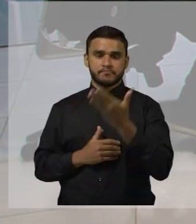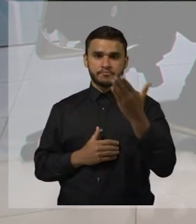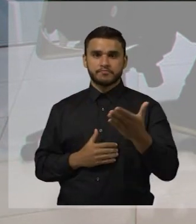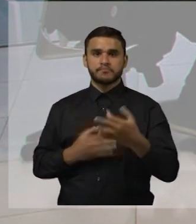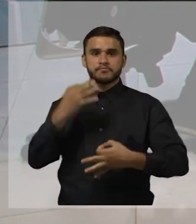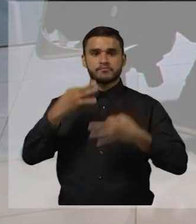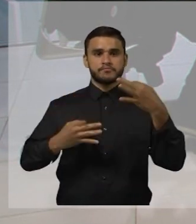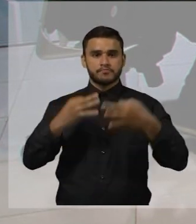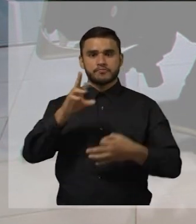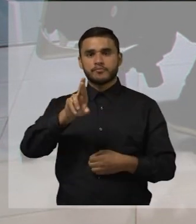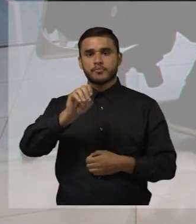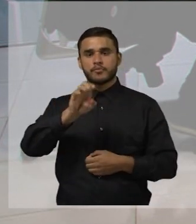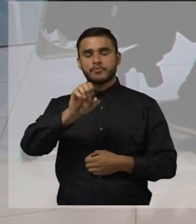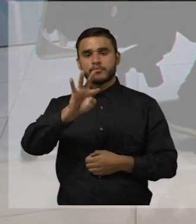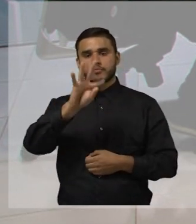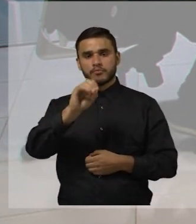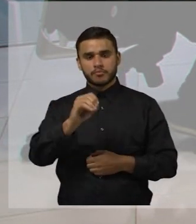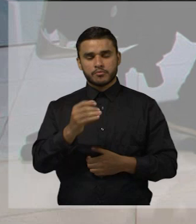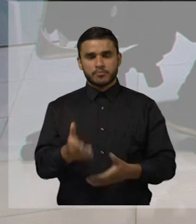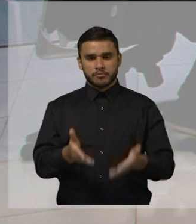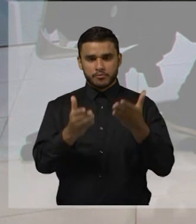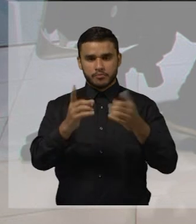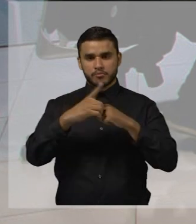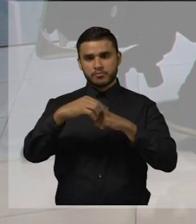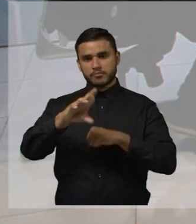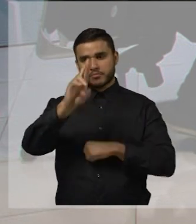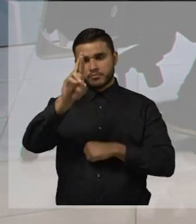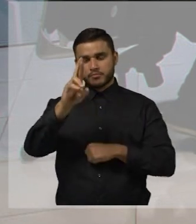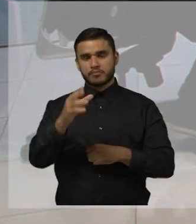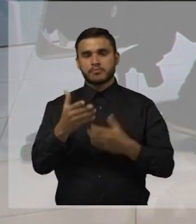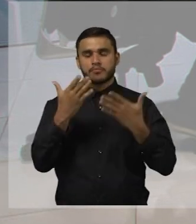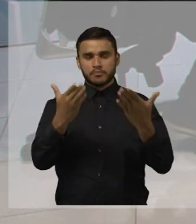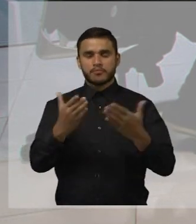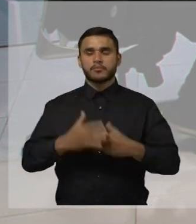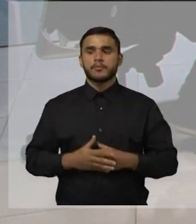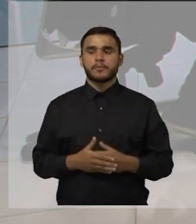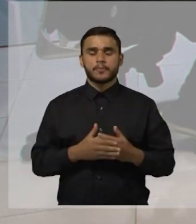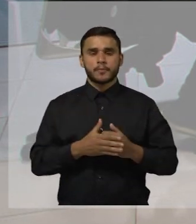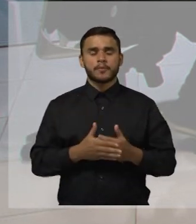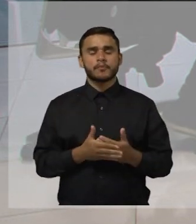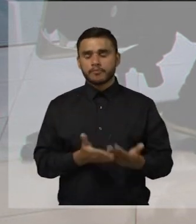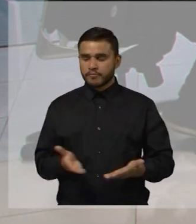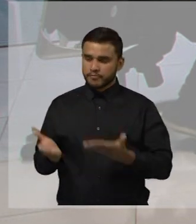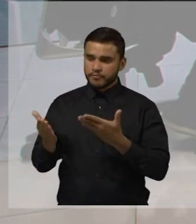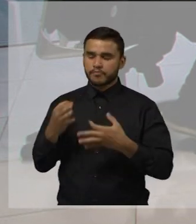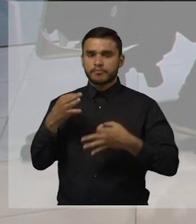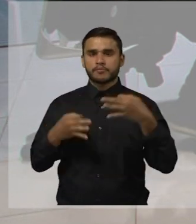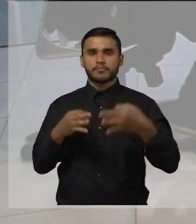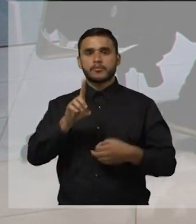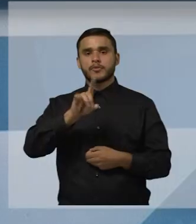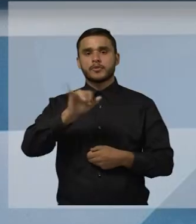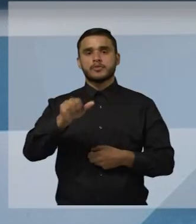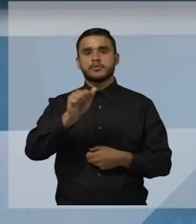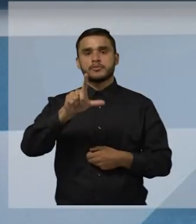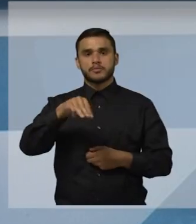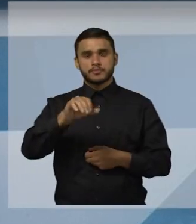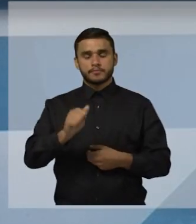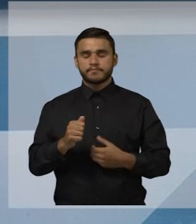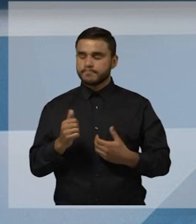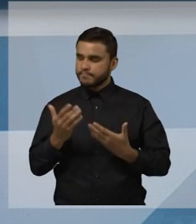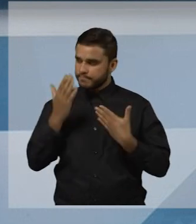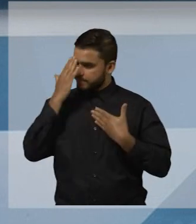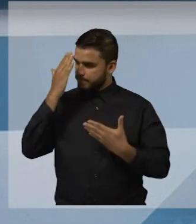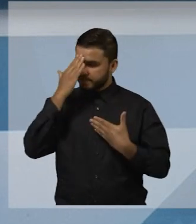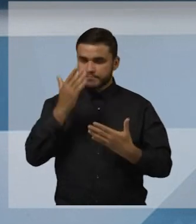paga juro, Roberto Martins Rodrigues, nosso doutor, jurisconsulto, o igualmente jurista Djalma Pinto e, em especial, a